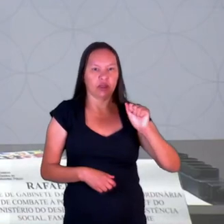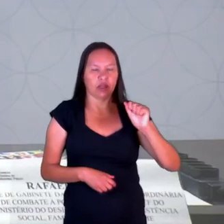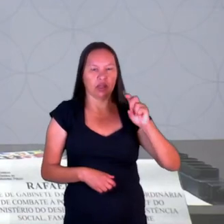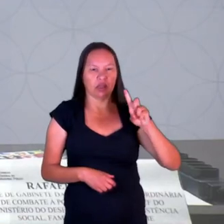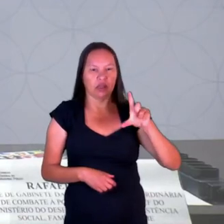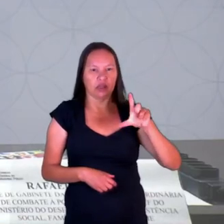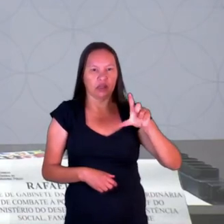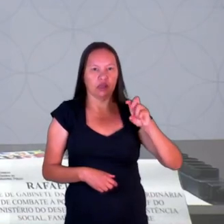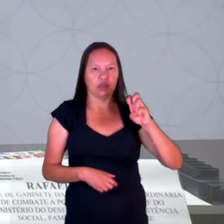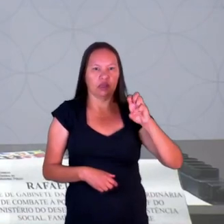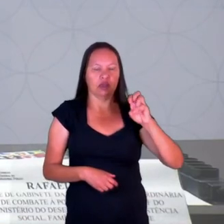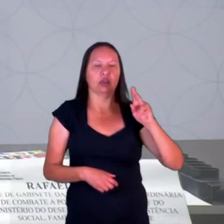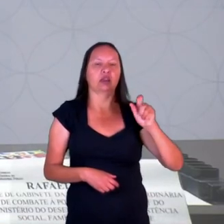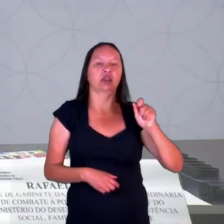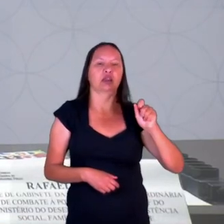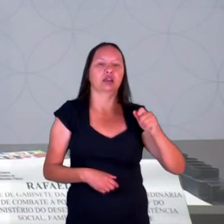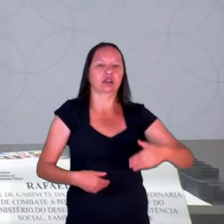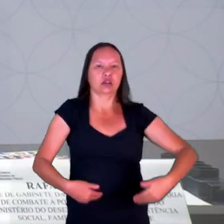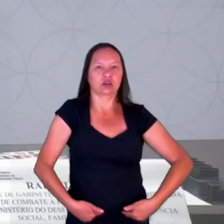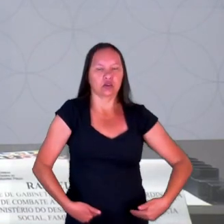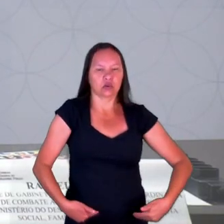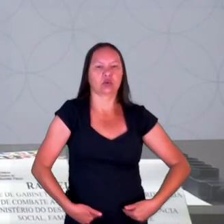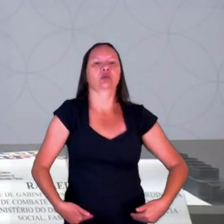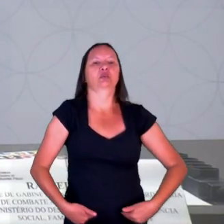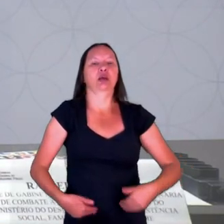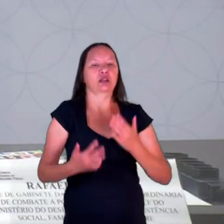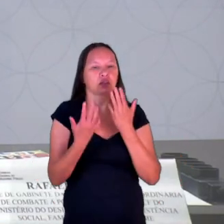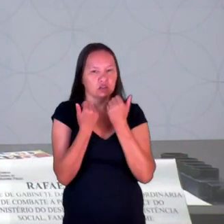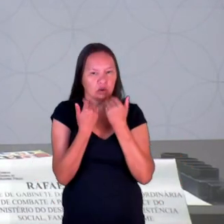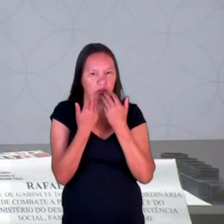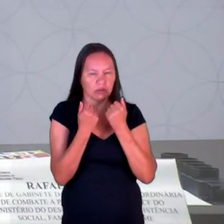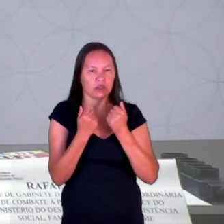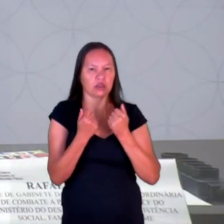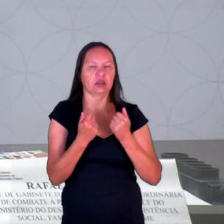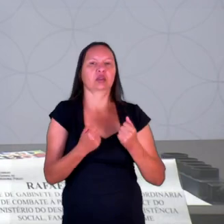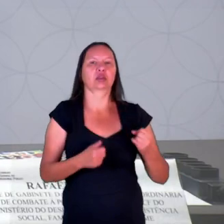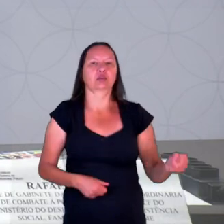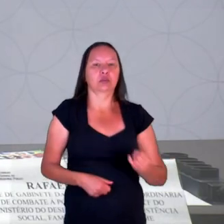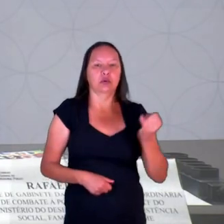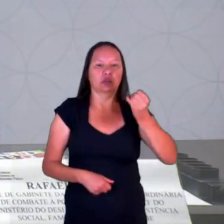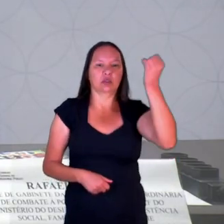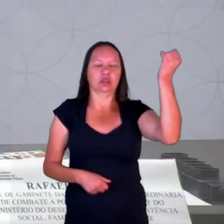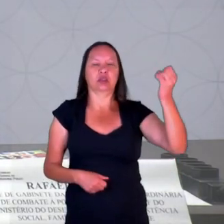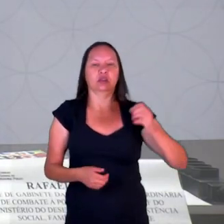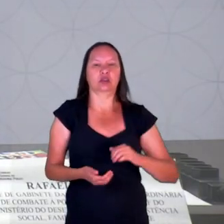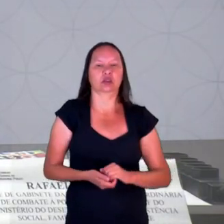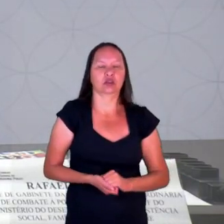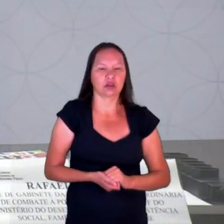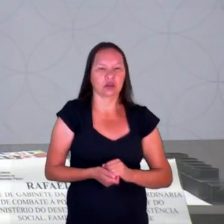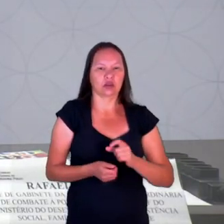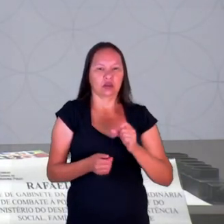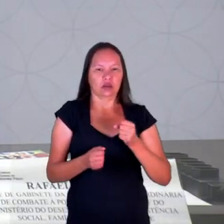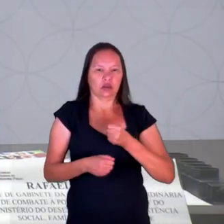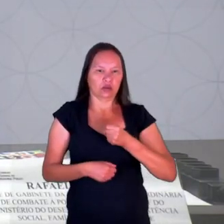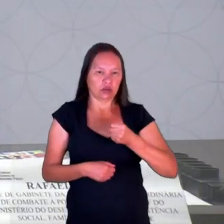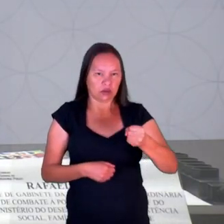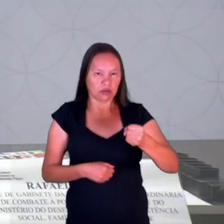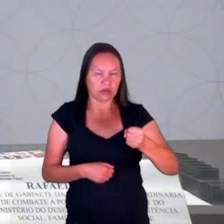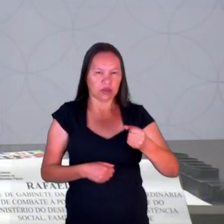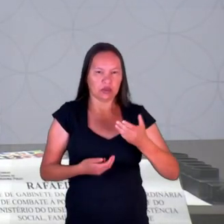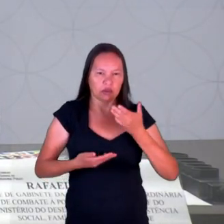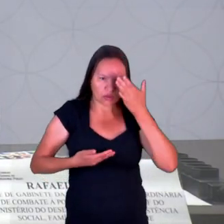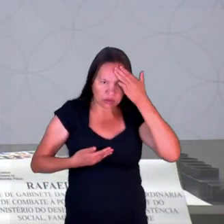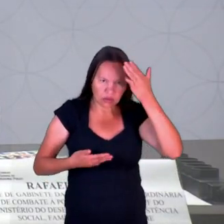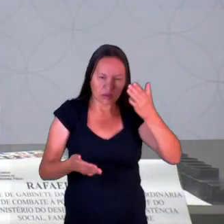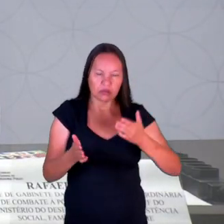extraordinária de combate à fome pra gente poder discutir aqui esse tema Fundamental e aí faço mais algumas palavras na apresentação bom dia a